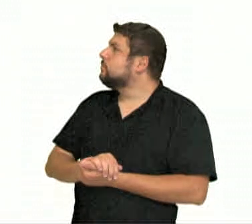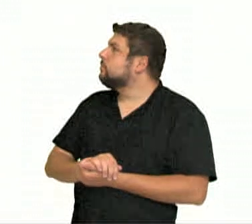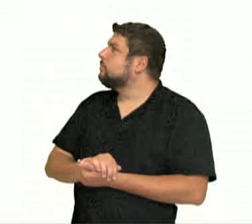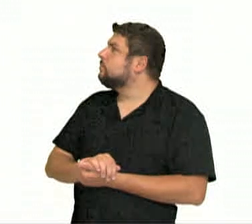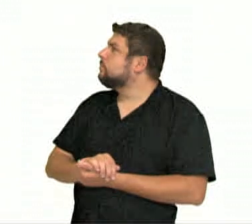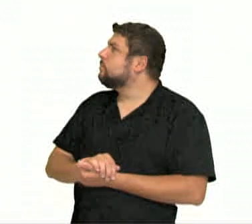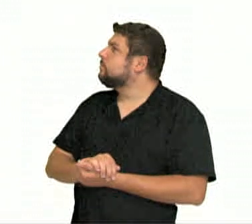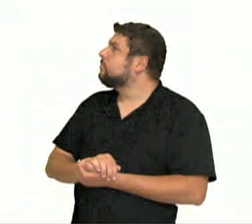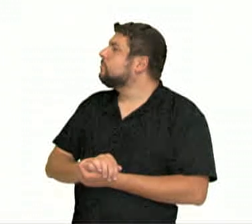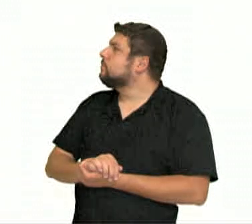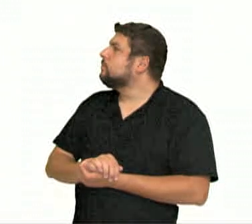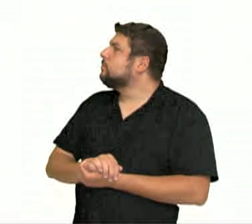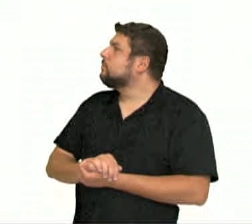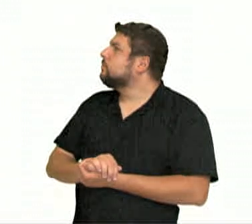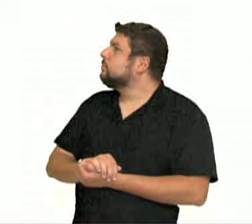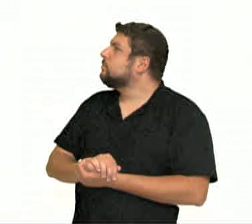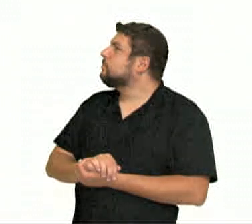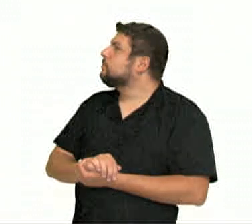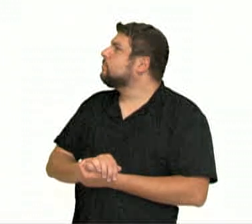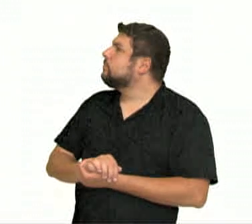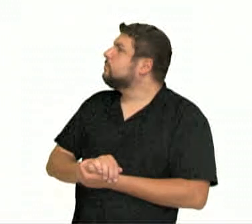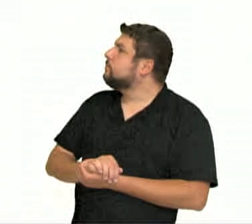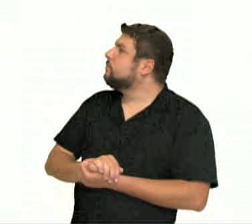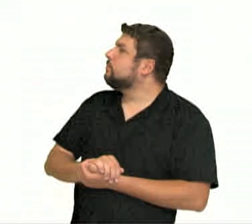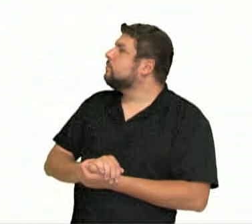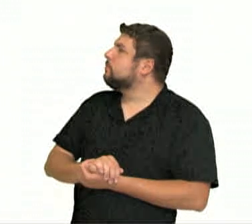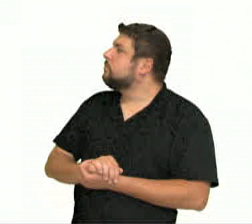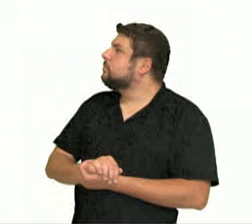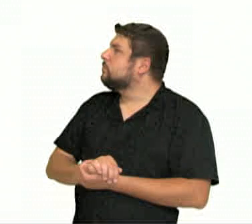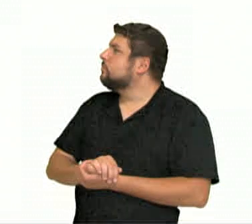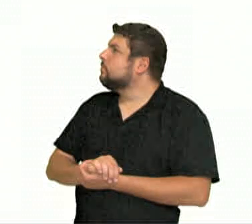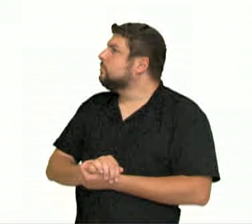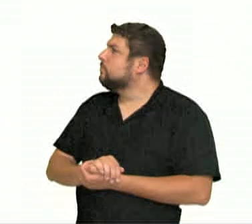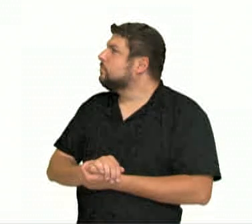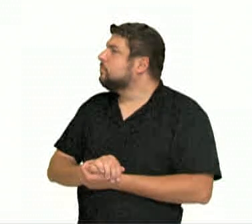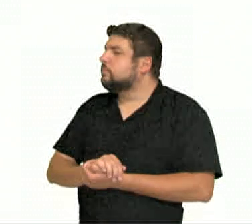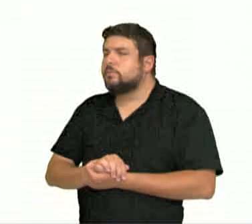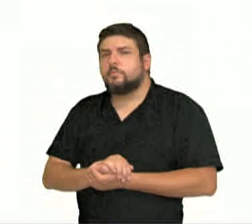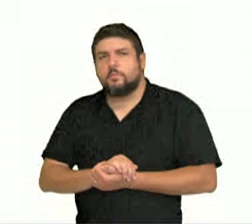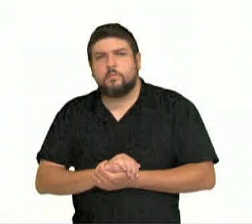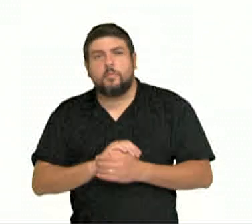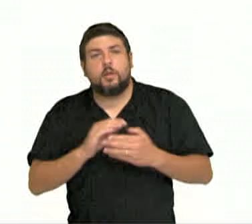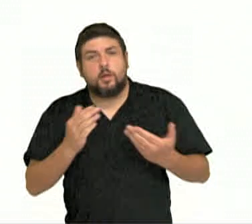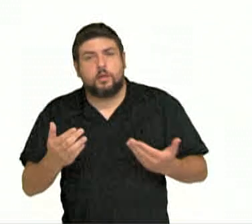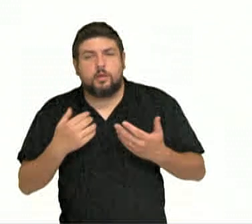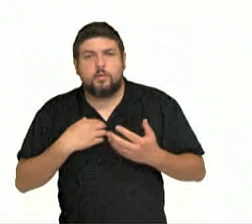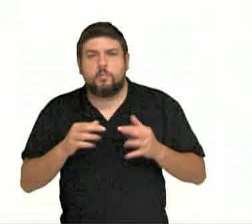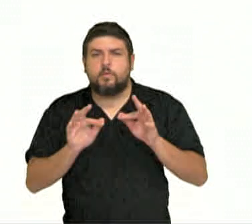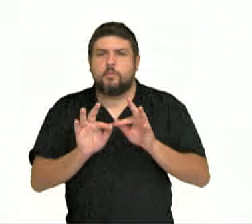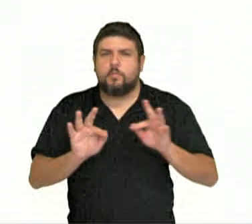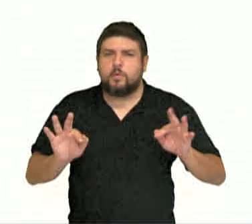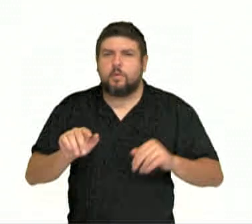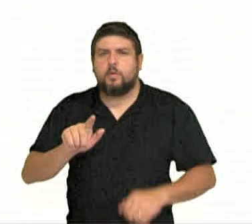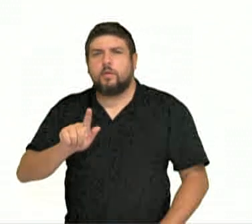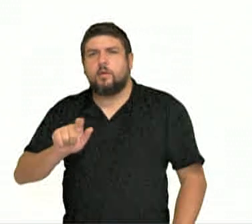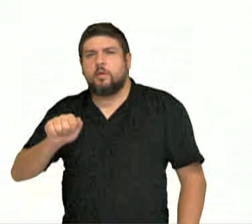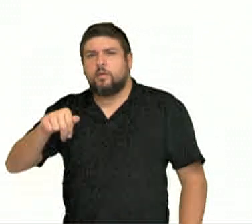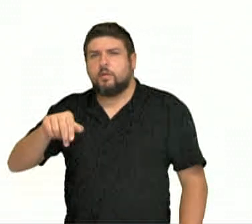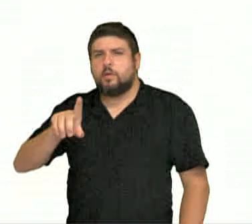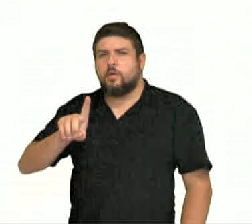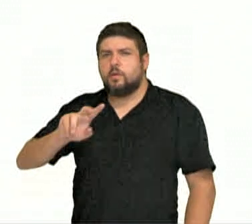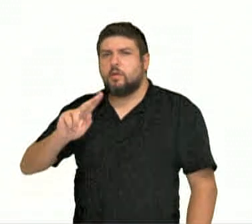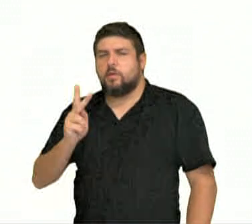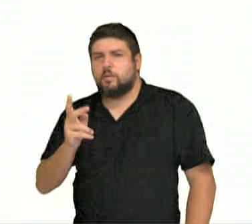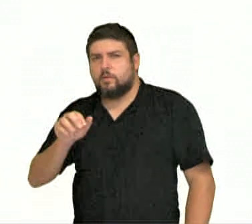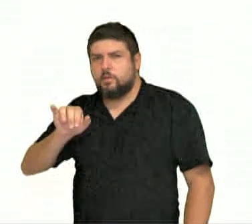sobre a importância ao respeito por la diversidade. Está aqui uma frase do Gandhi que diz assim: Dios